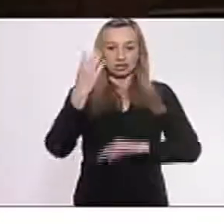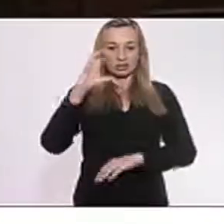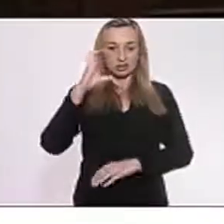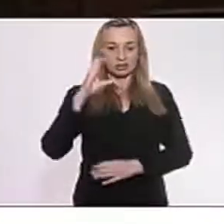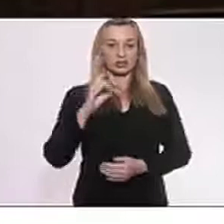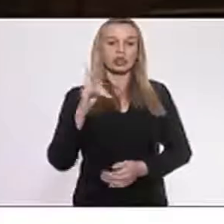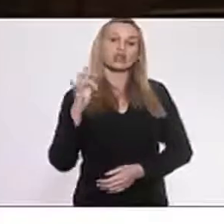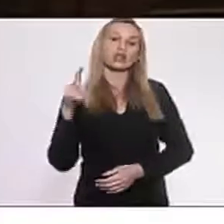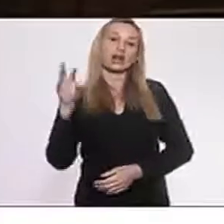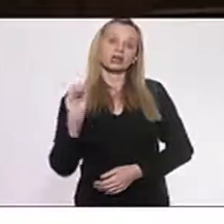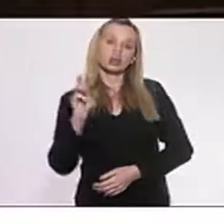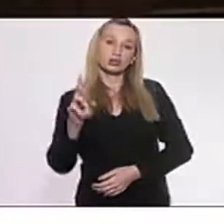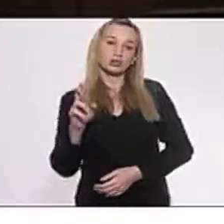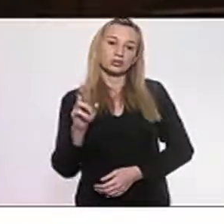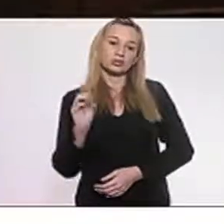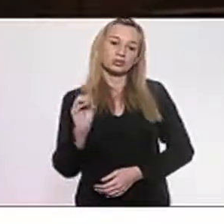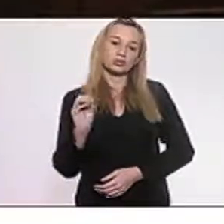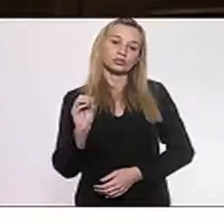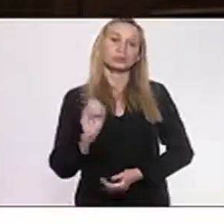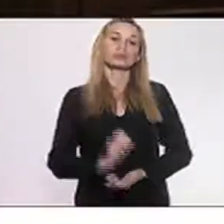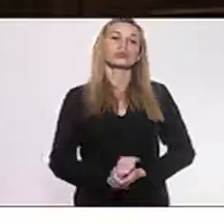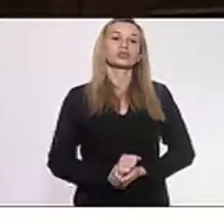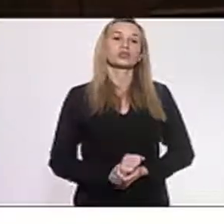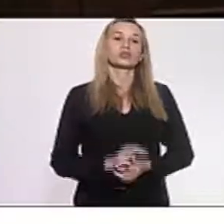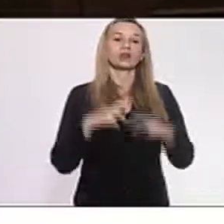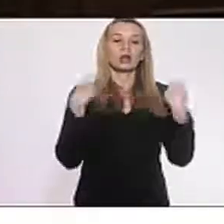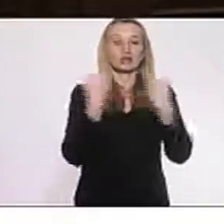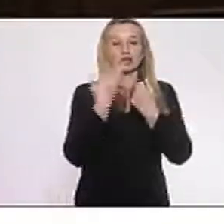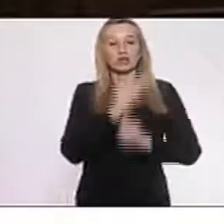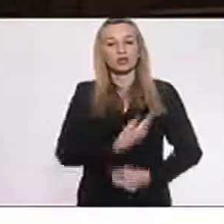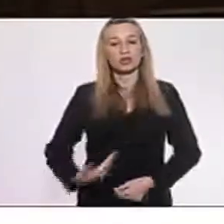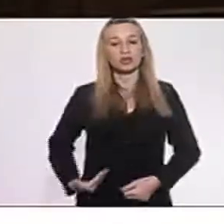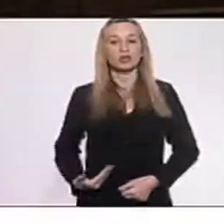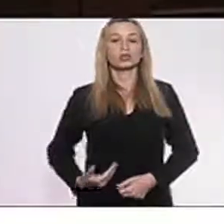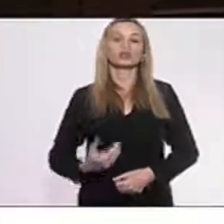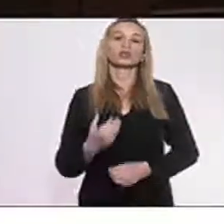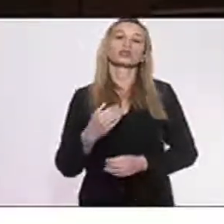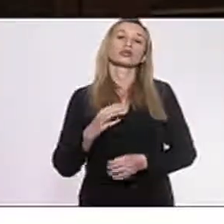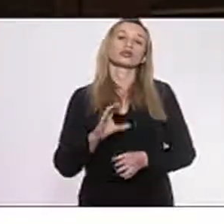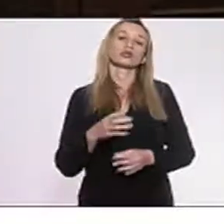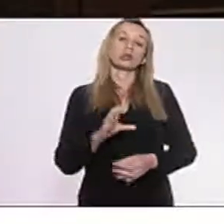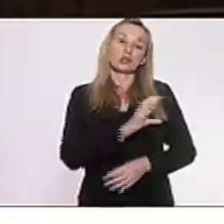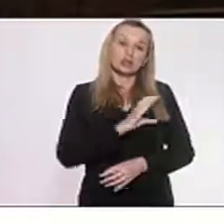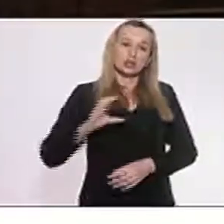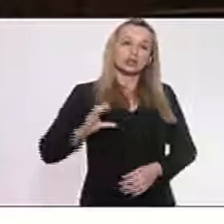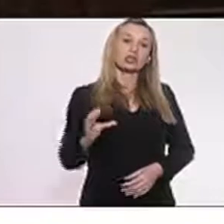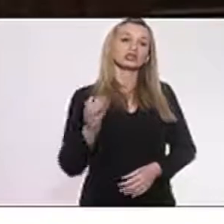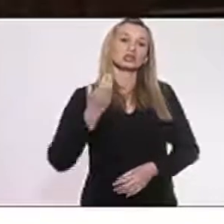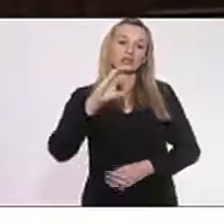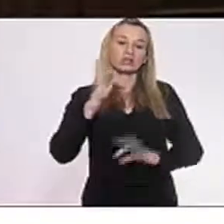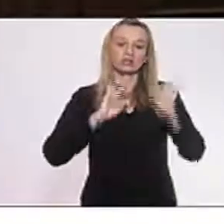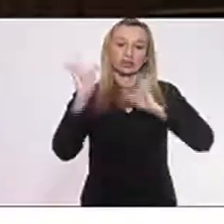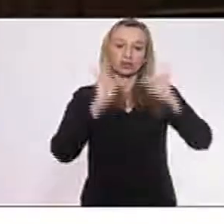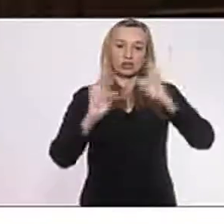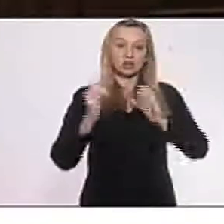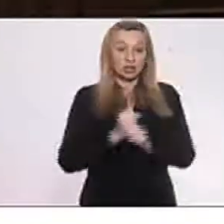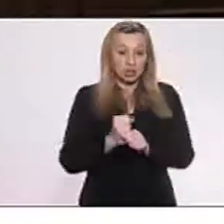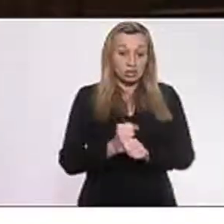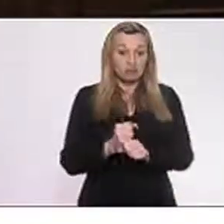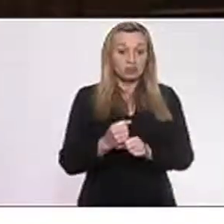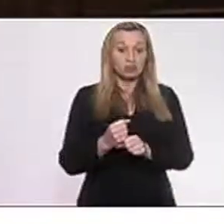Leonardo Rodrigues, na primeira audiência pública que nós fizemos na Comissão de Ciência e Tecnologia neste ano, nesta legislatura,